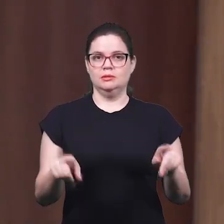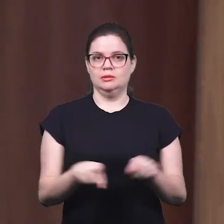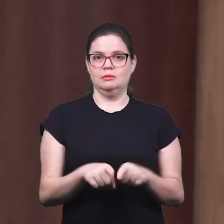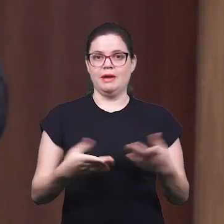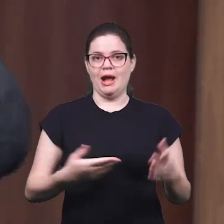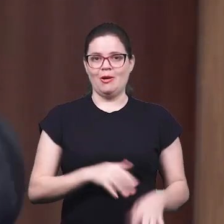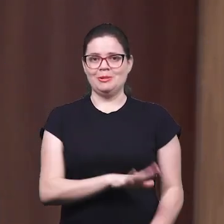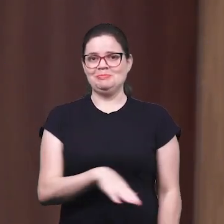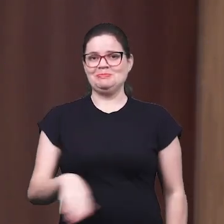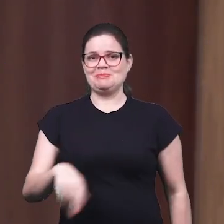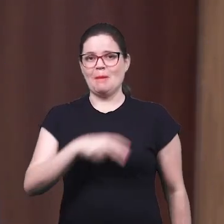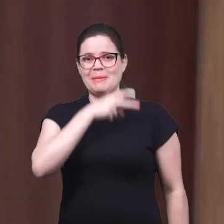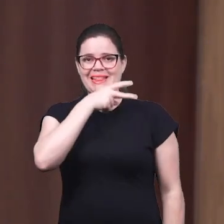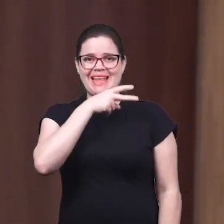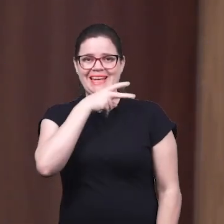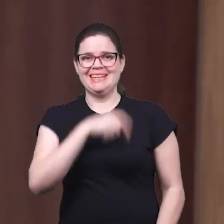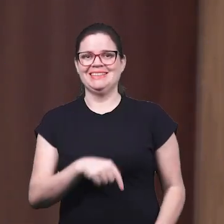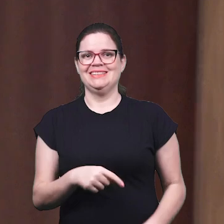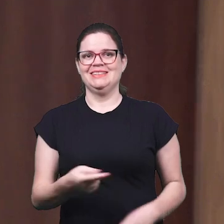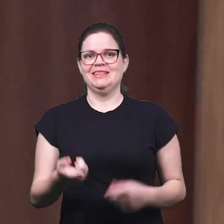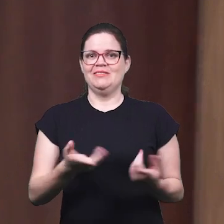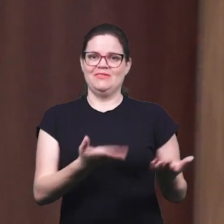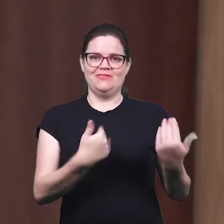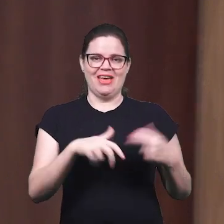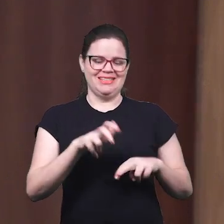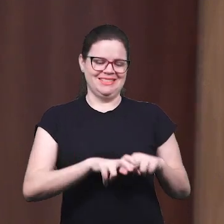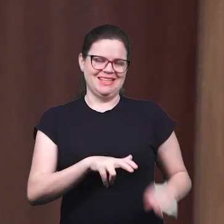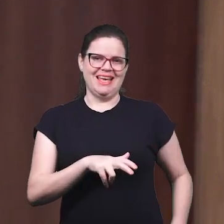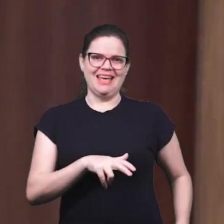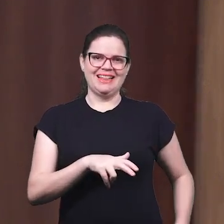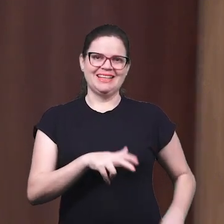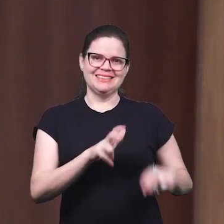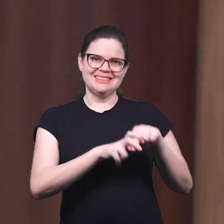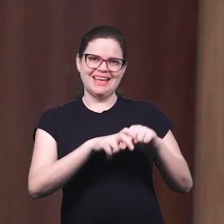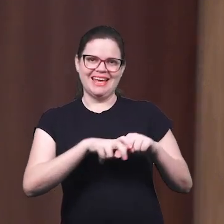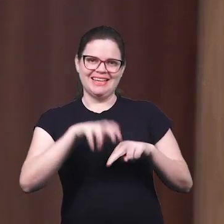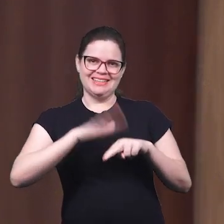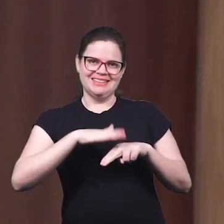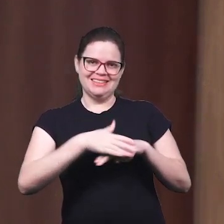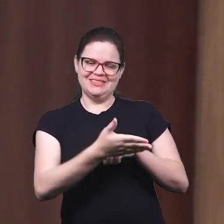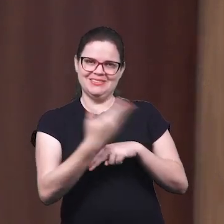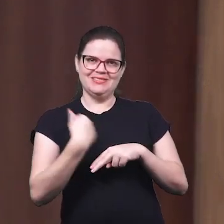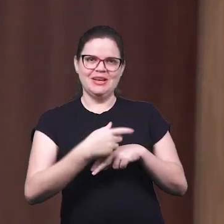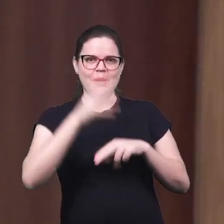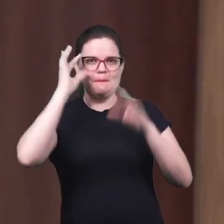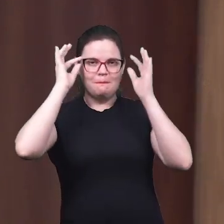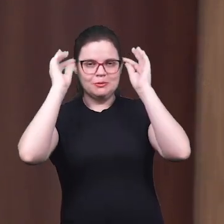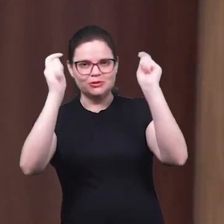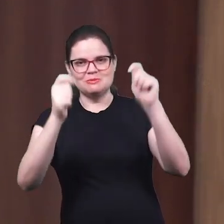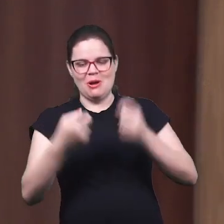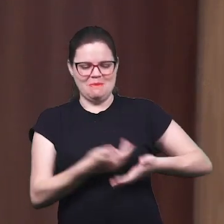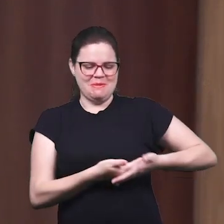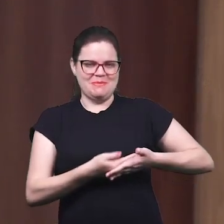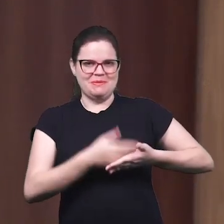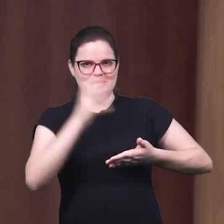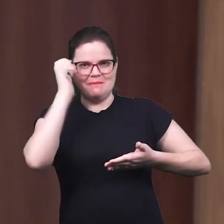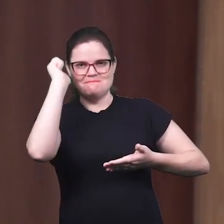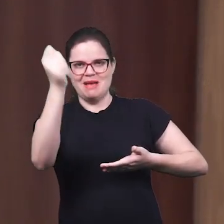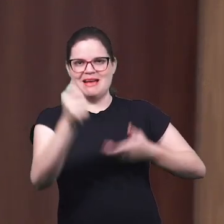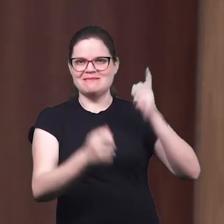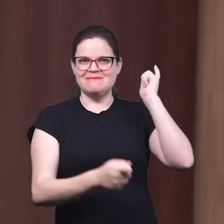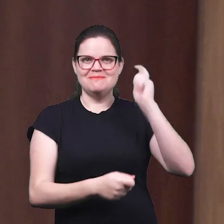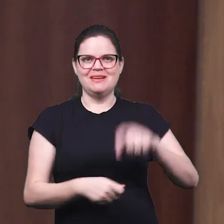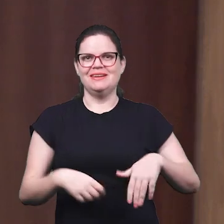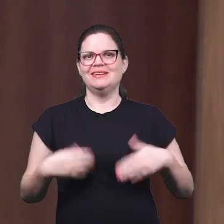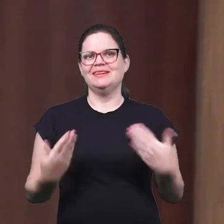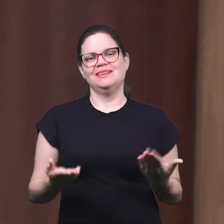os bisnetos. Já todo dia vai sentar no colo, puxar meu óculos. Isso, para